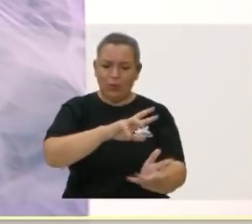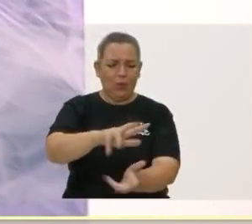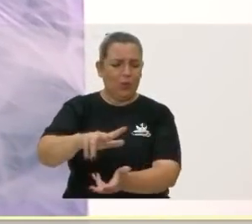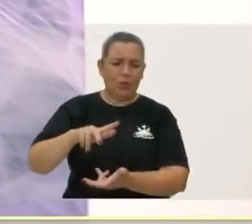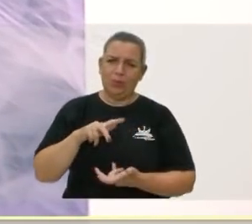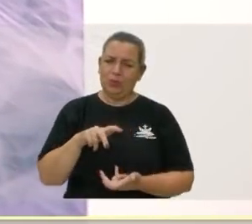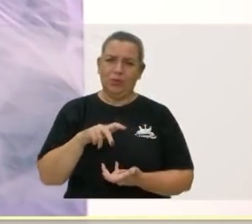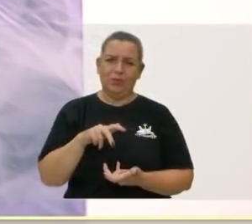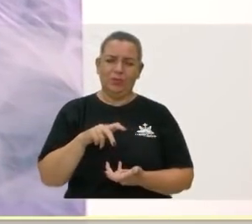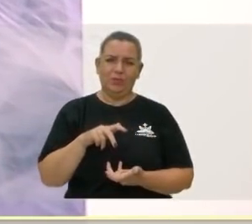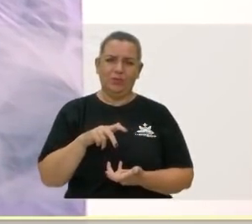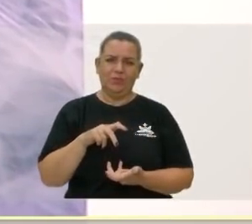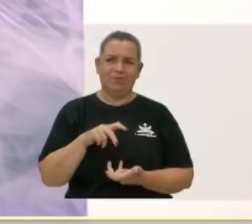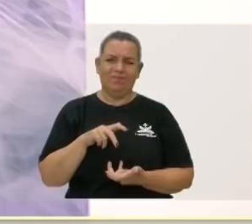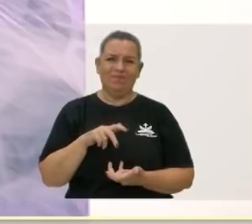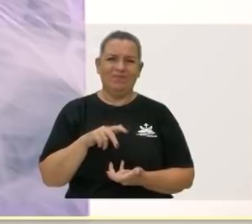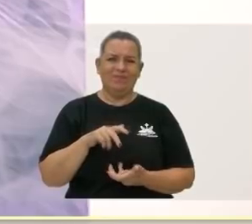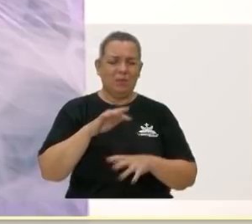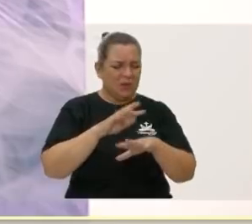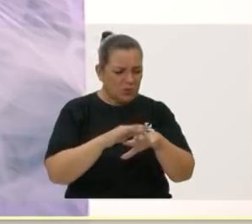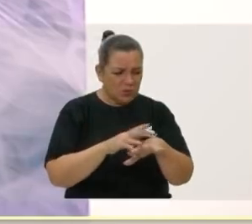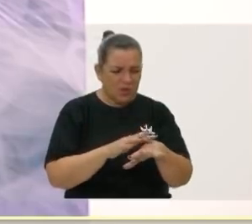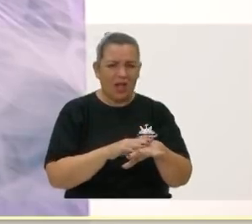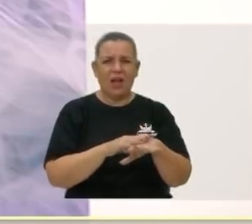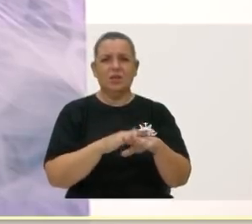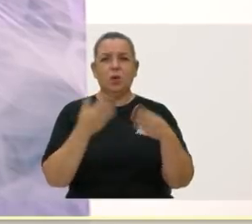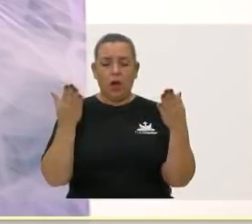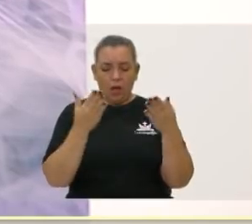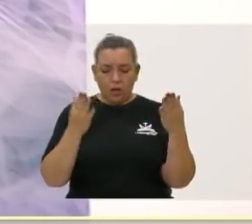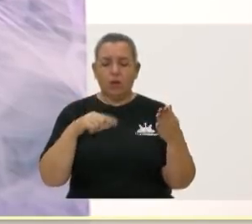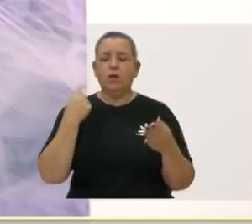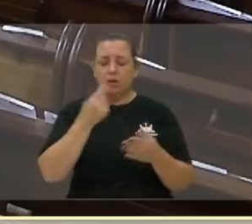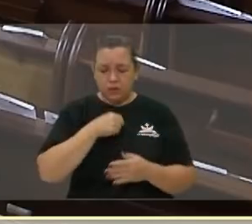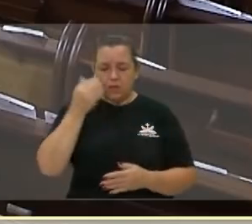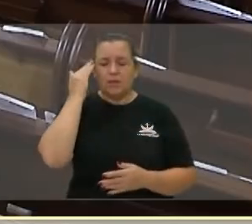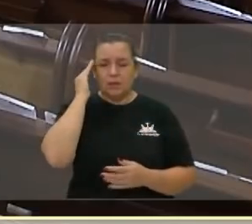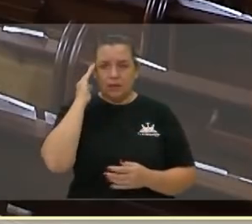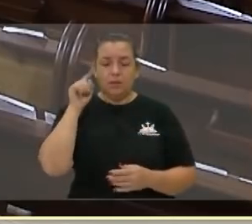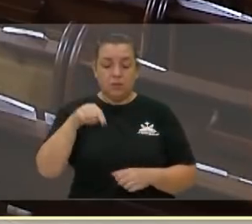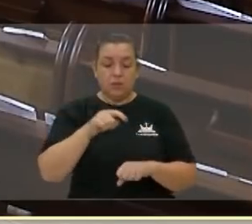humanidade, toda marcada, mais do que nunca nós entendemos o momento que estamos